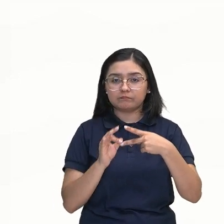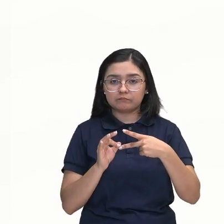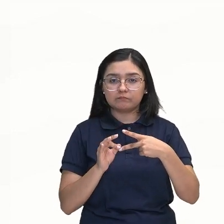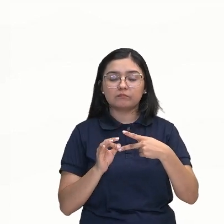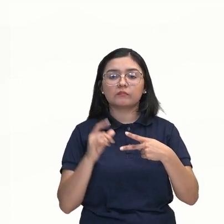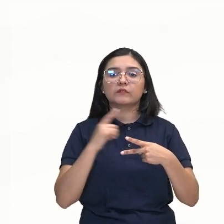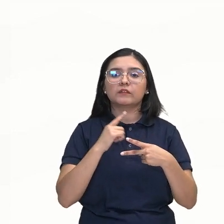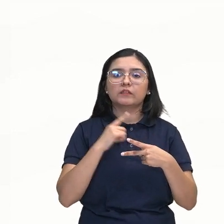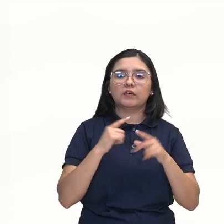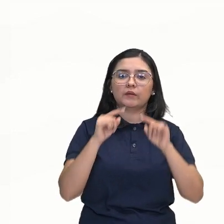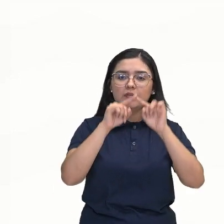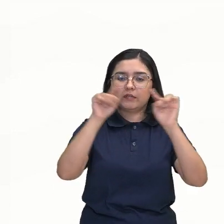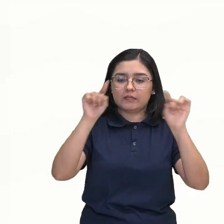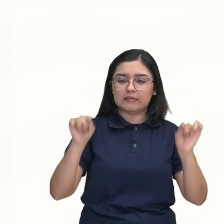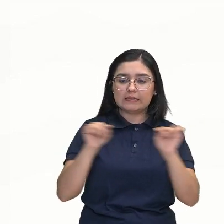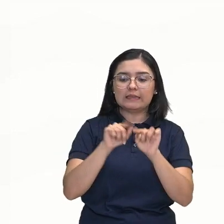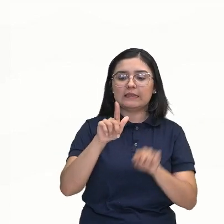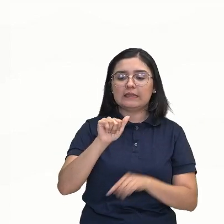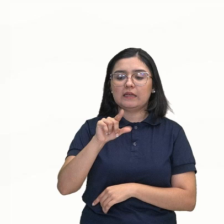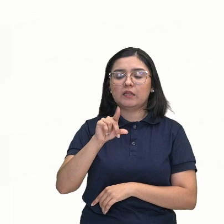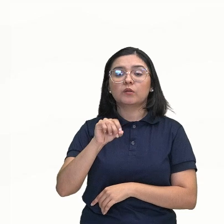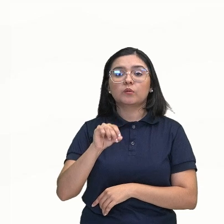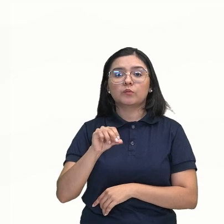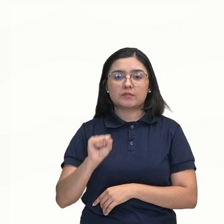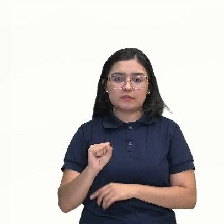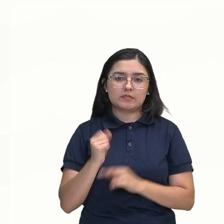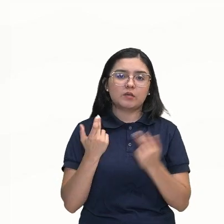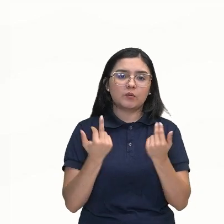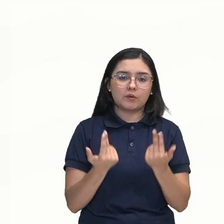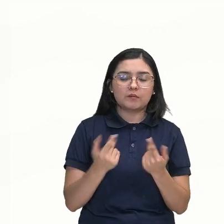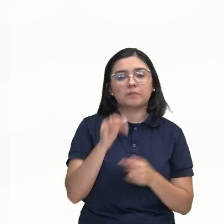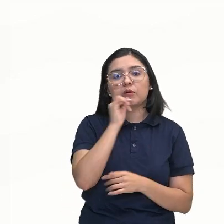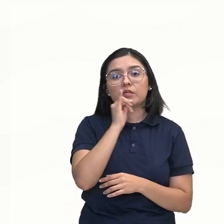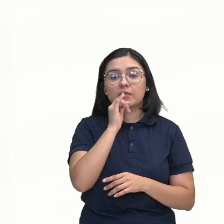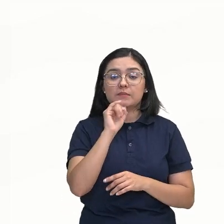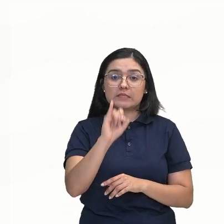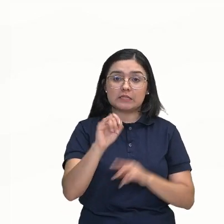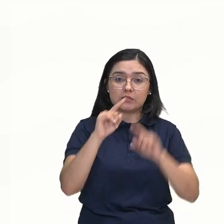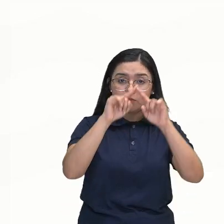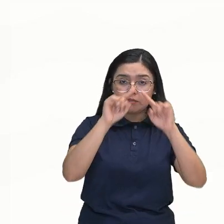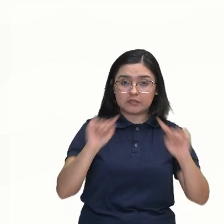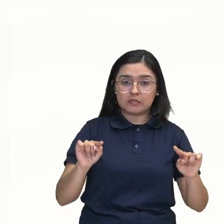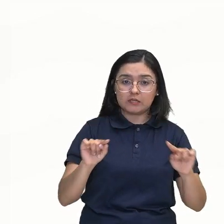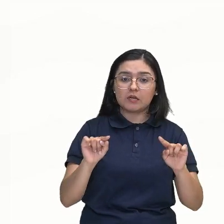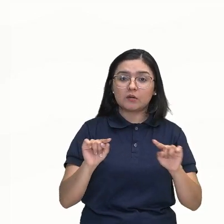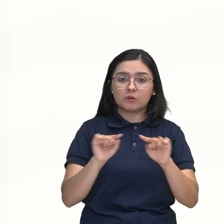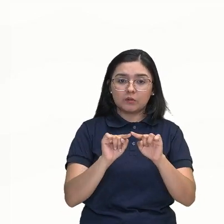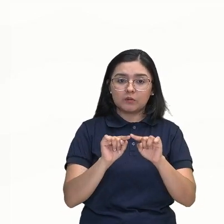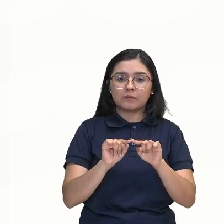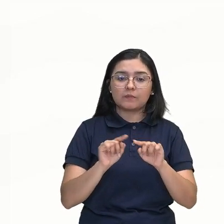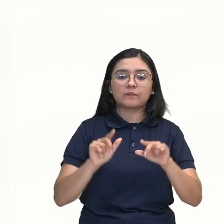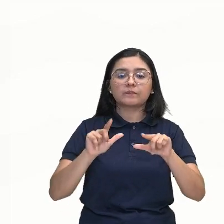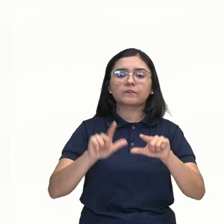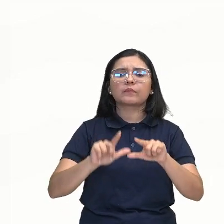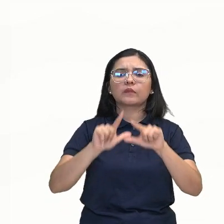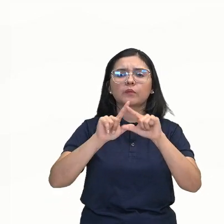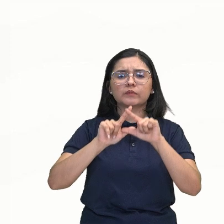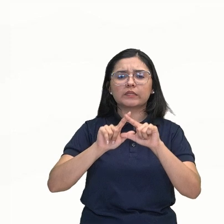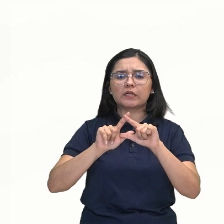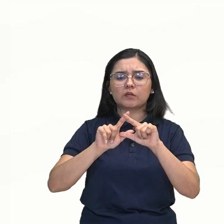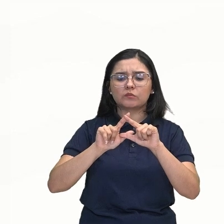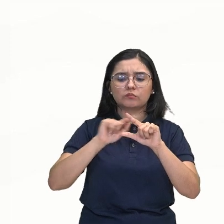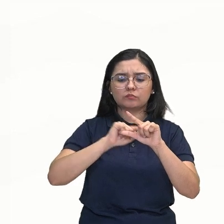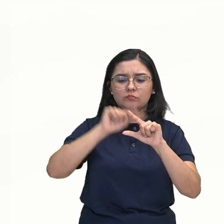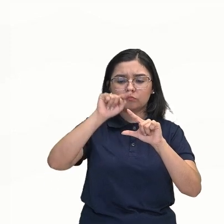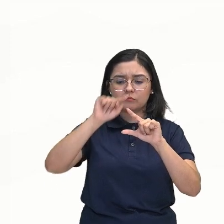os seus lados iguais, certo? Se for um triângulo regular, o triângulo regular,